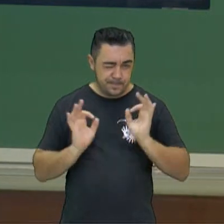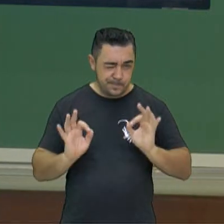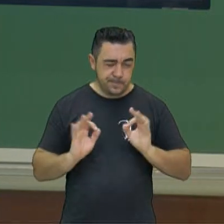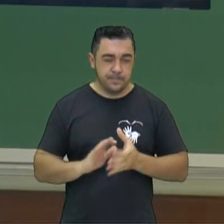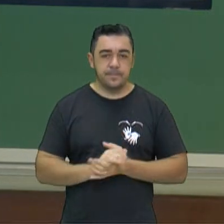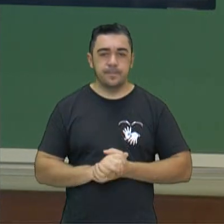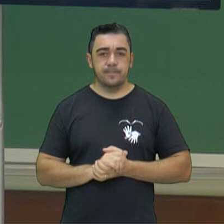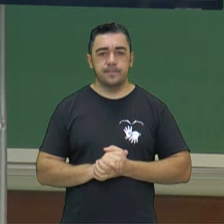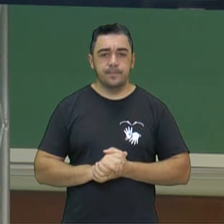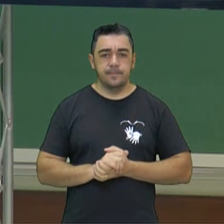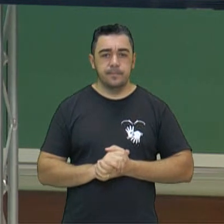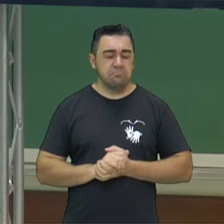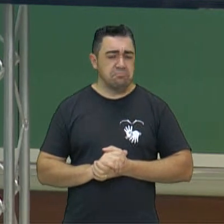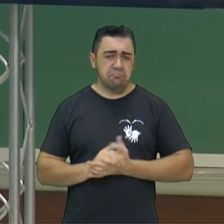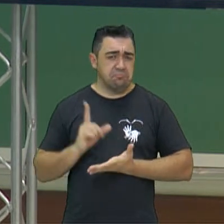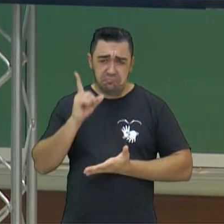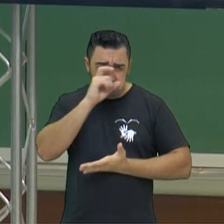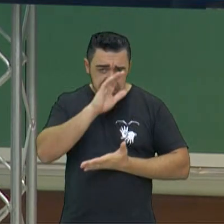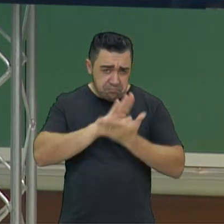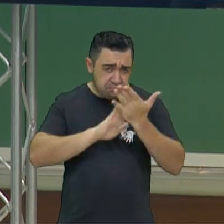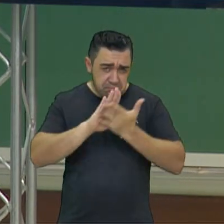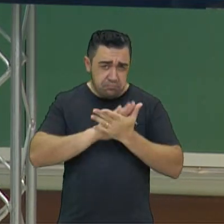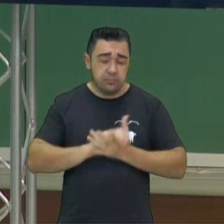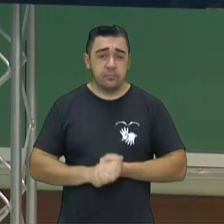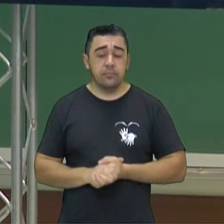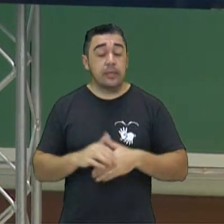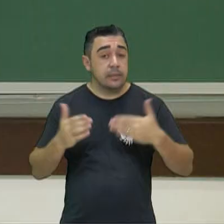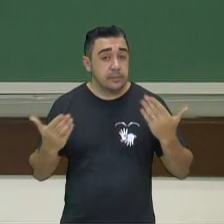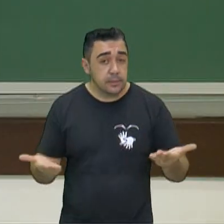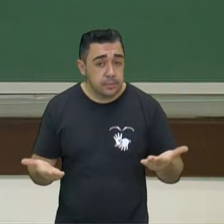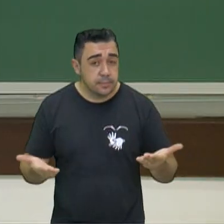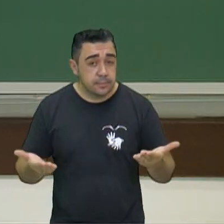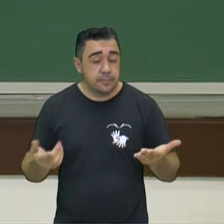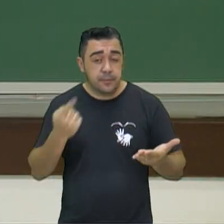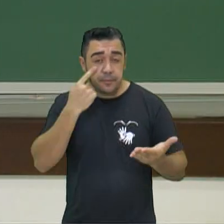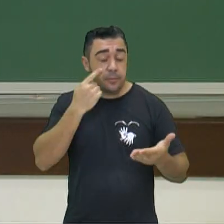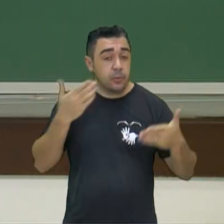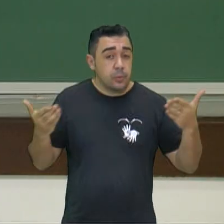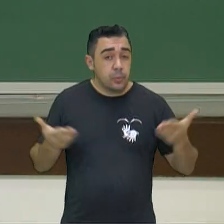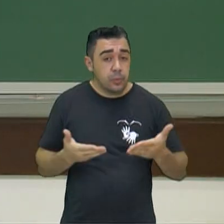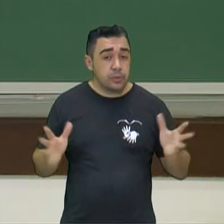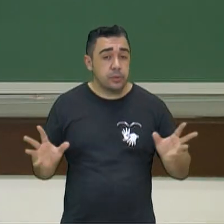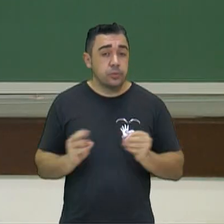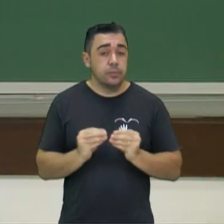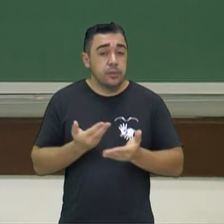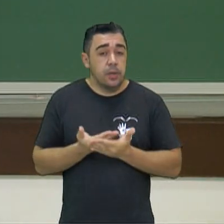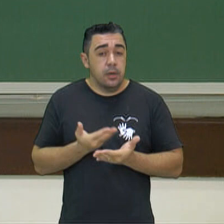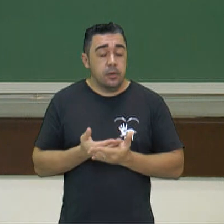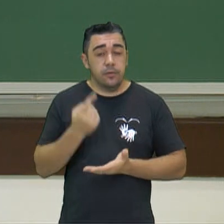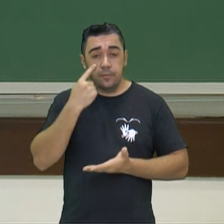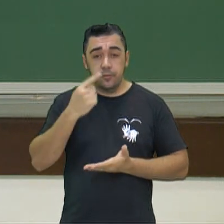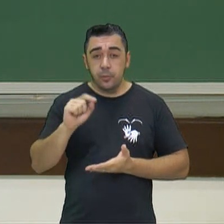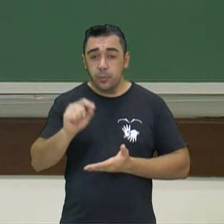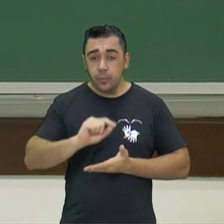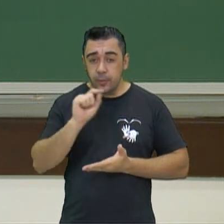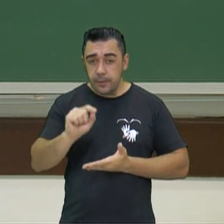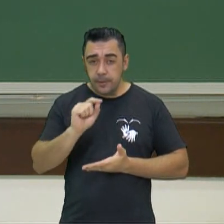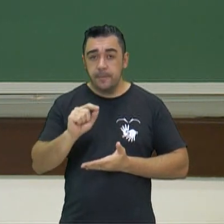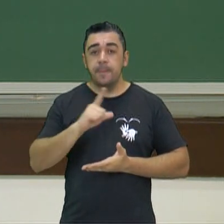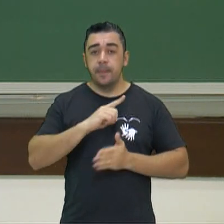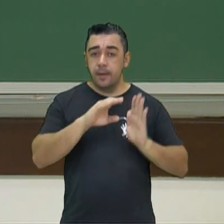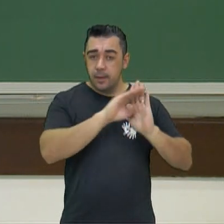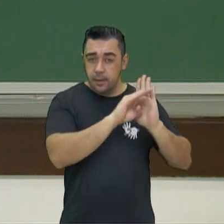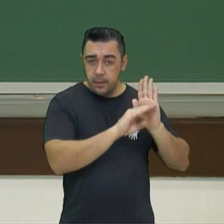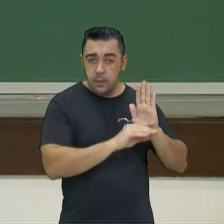Beleza? Nada complicado para se resolver. Então, o que nós vimos hoje? Hoje nós vimos a